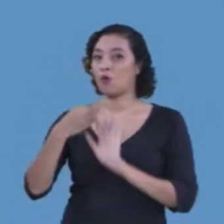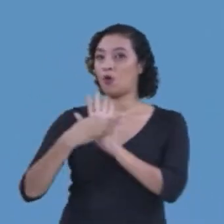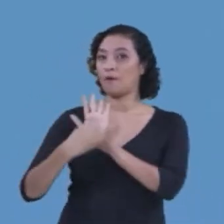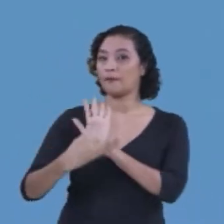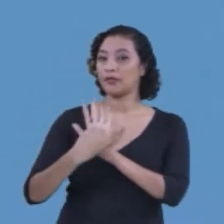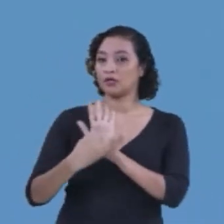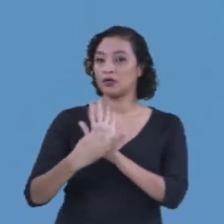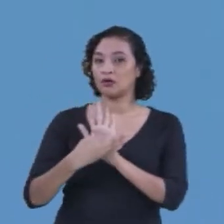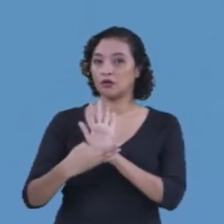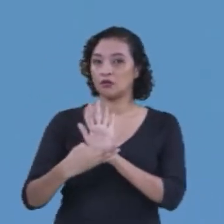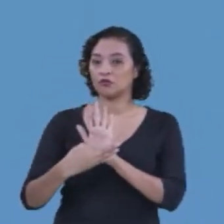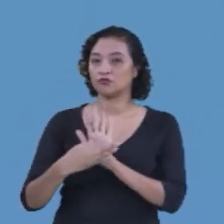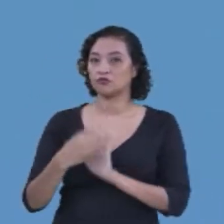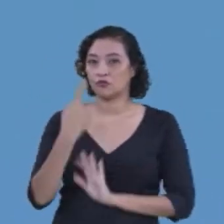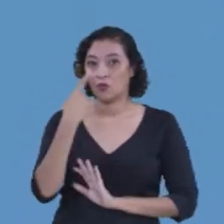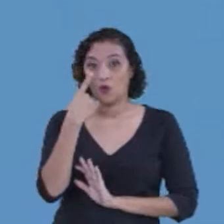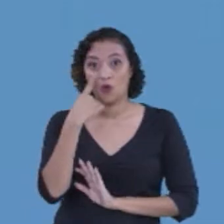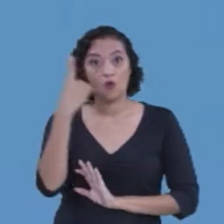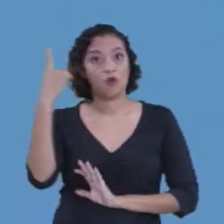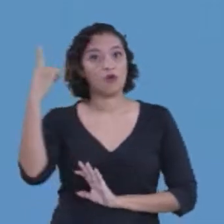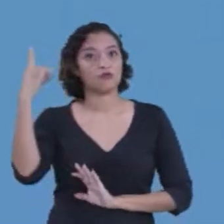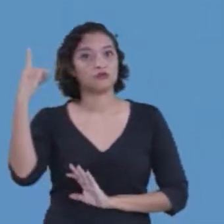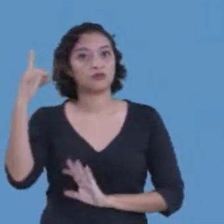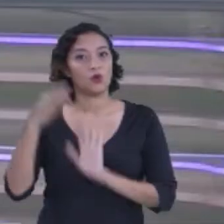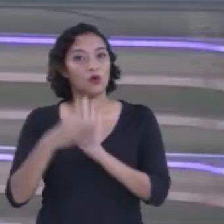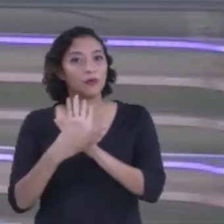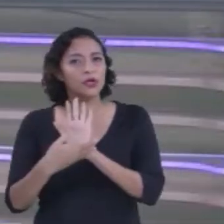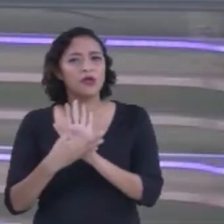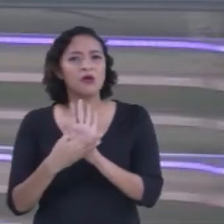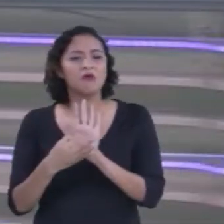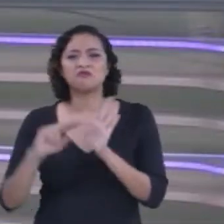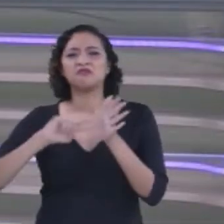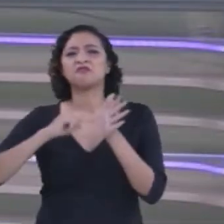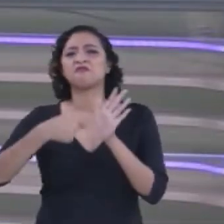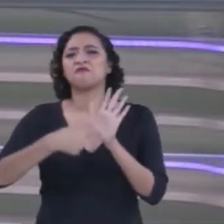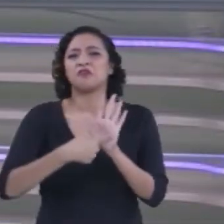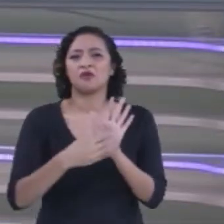Volta aqui para mim, olha só. O que é uma opinião?